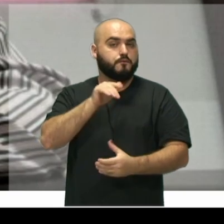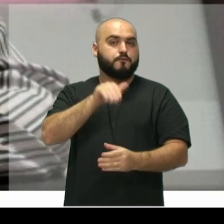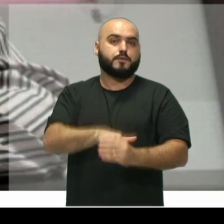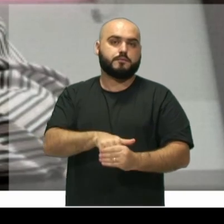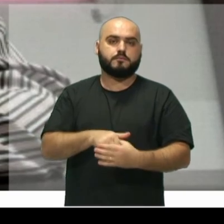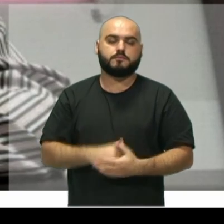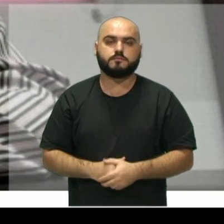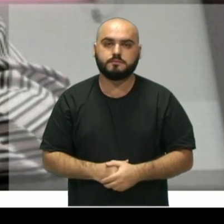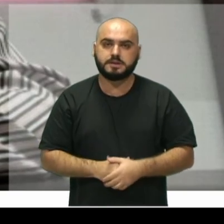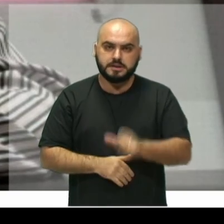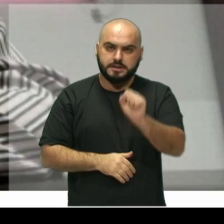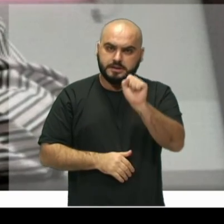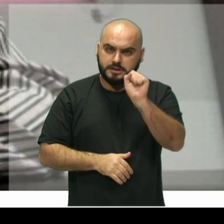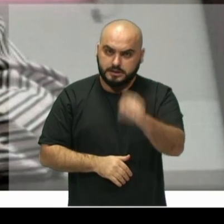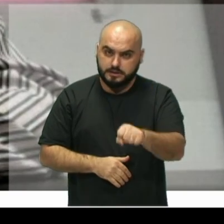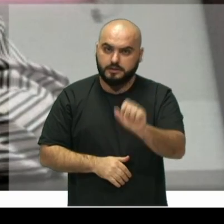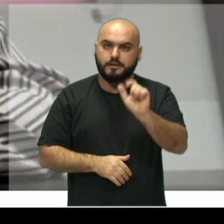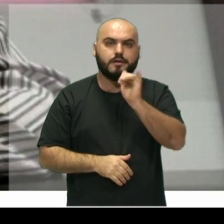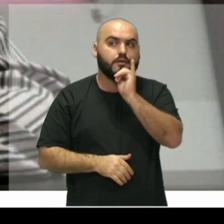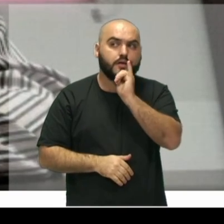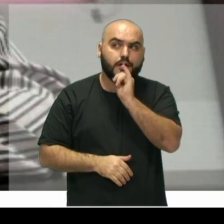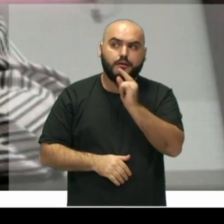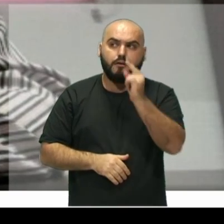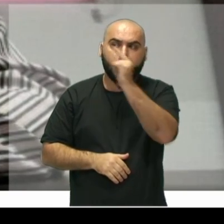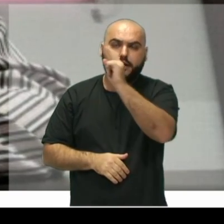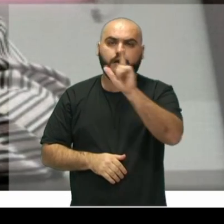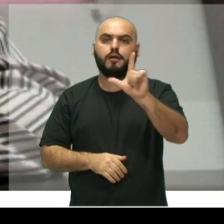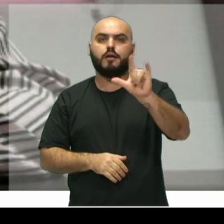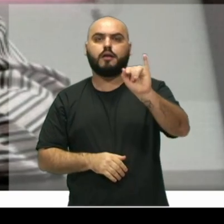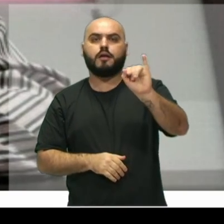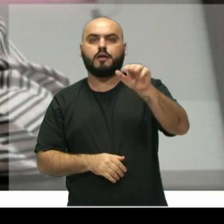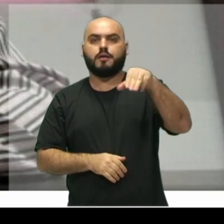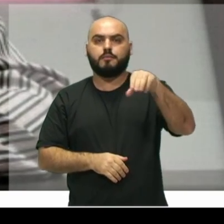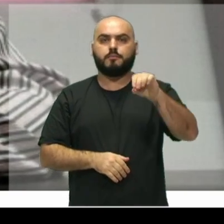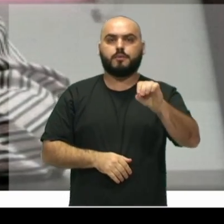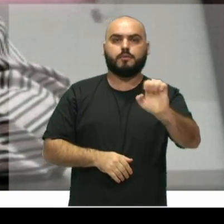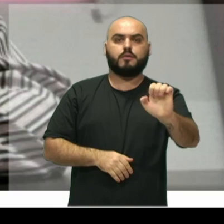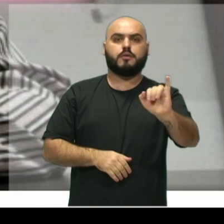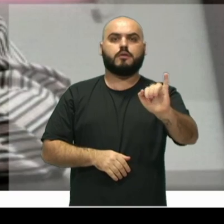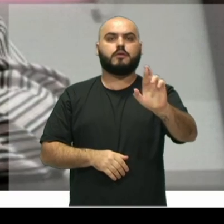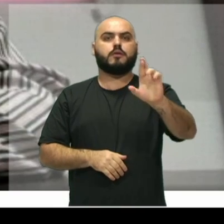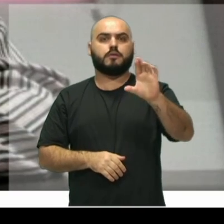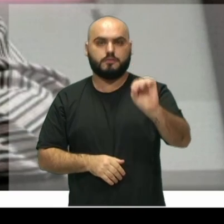tinha um caso na comunidade do Moeiro, um desassoreamento